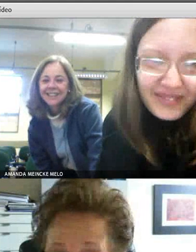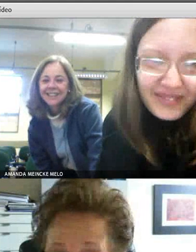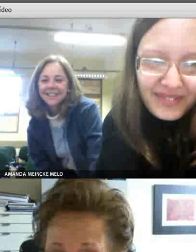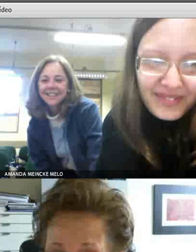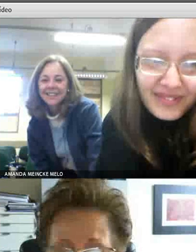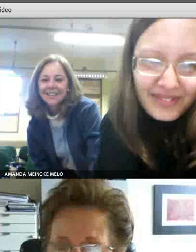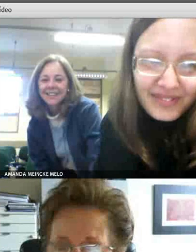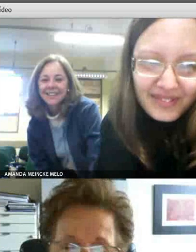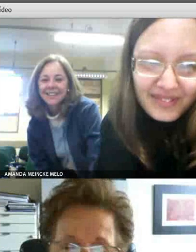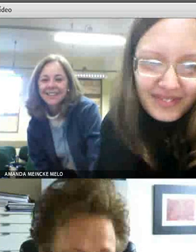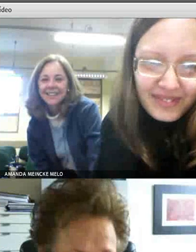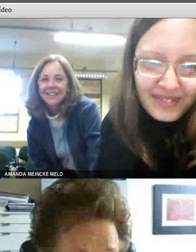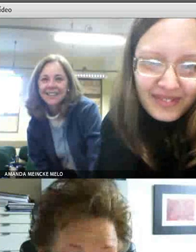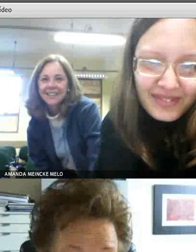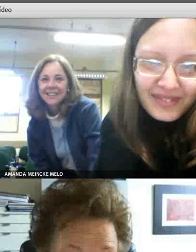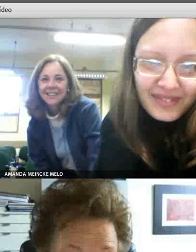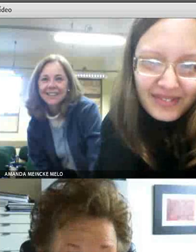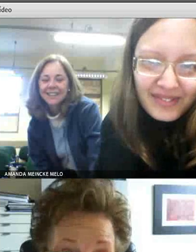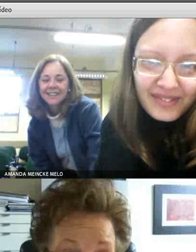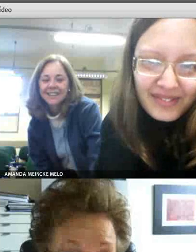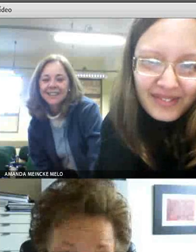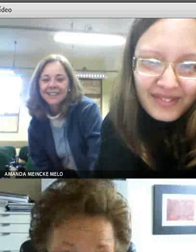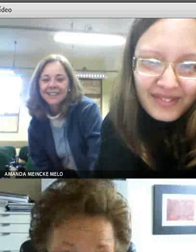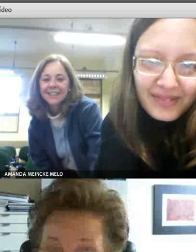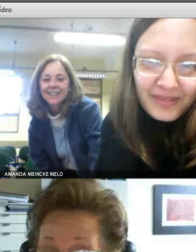De outra universidade.